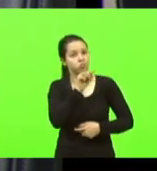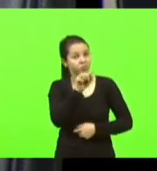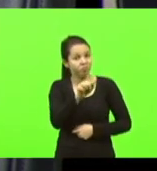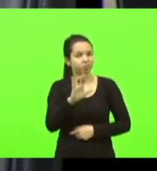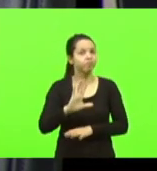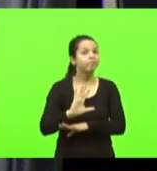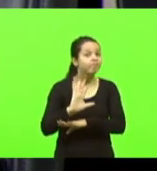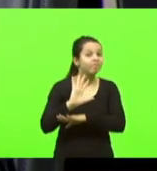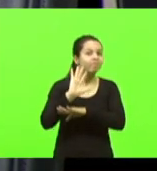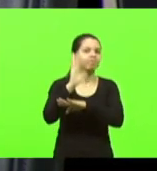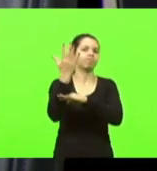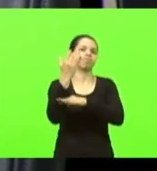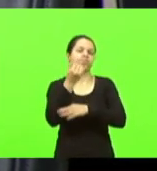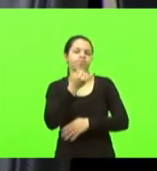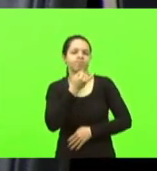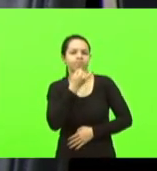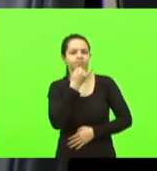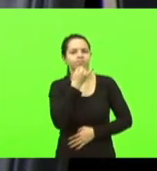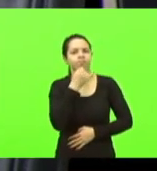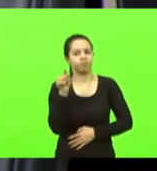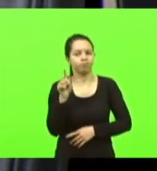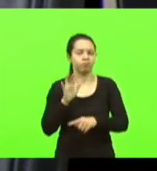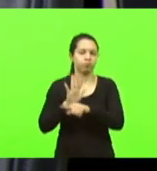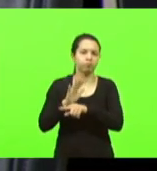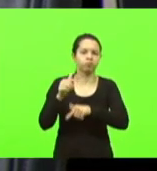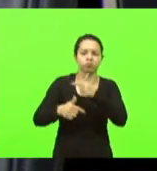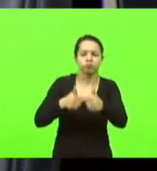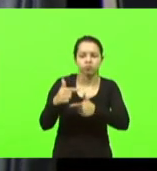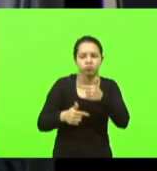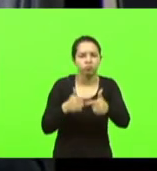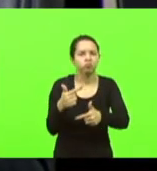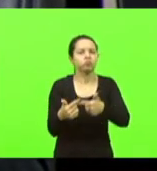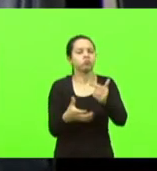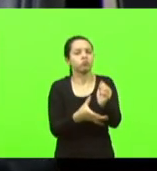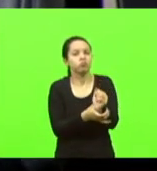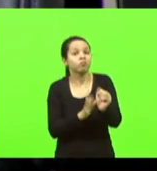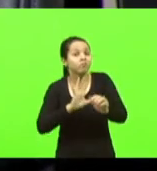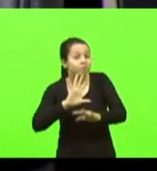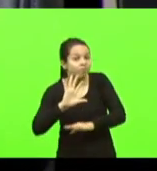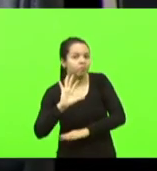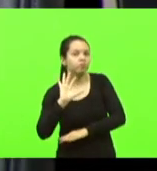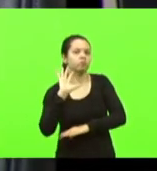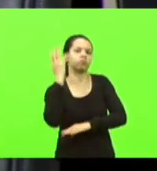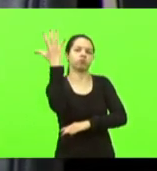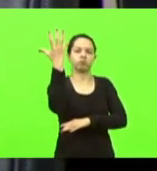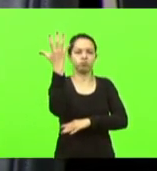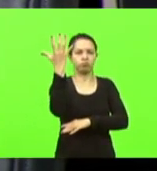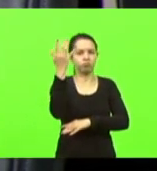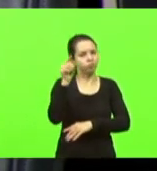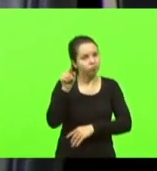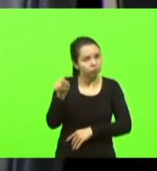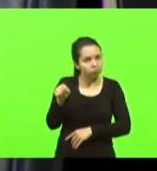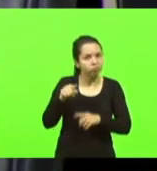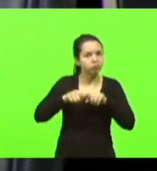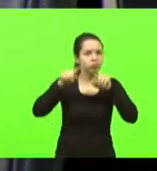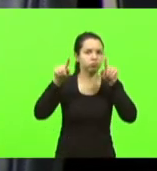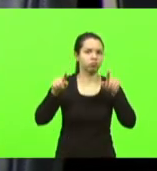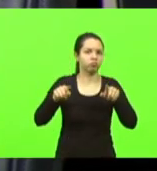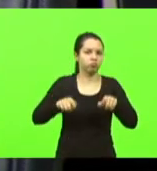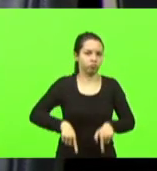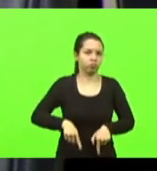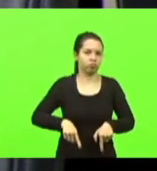lá procurando nos trazer segurança esse servidor público e infelizmente